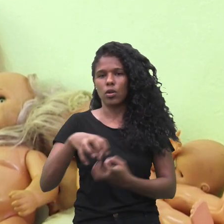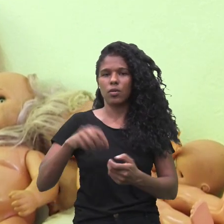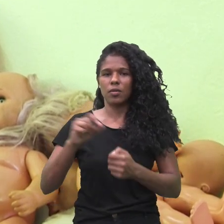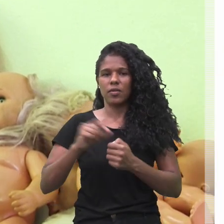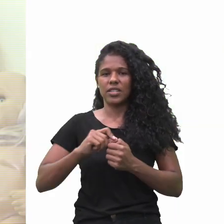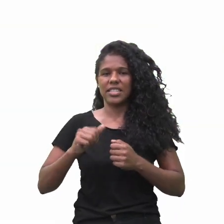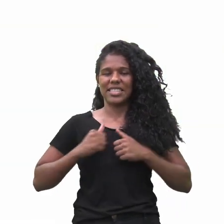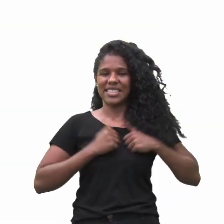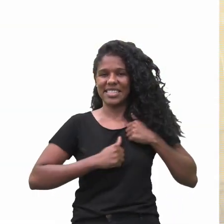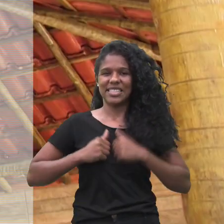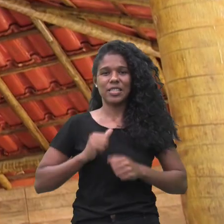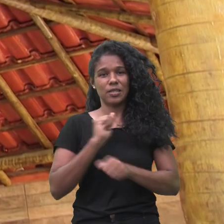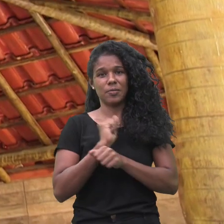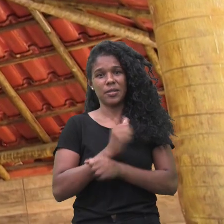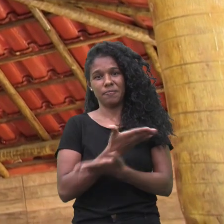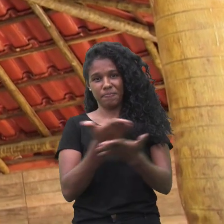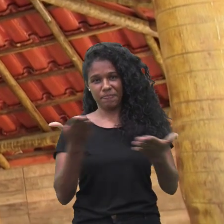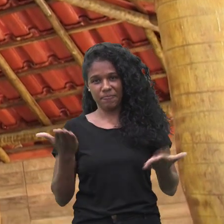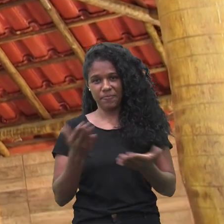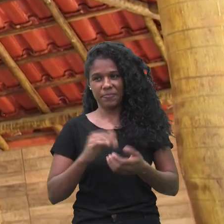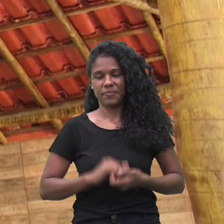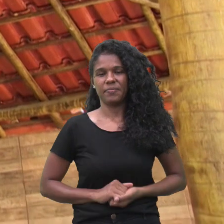chegarem. Aguardo vocês.